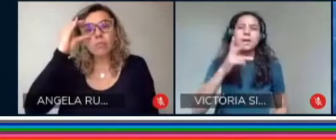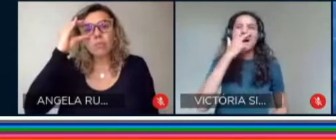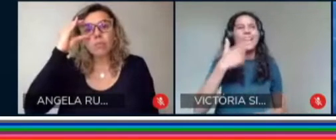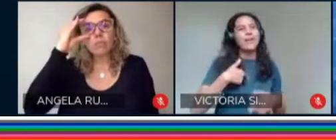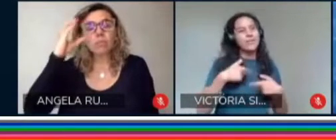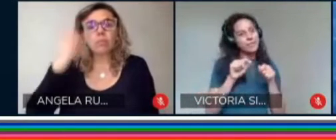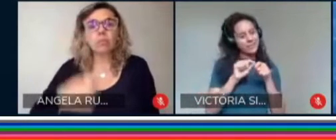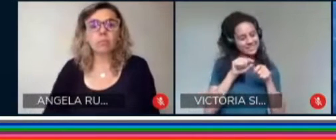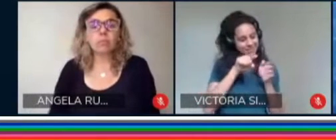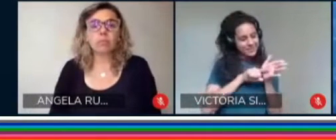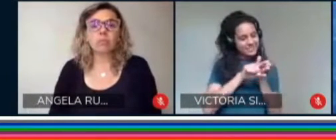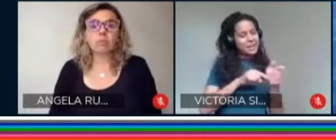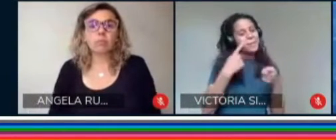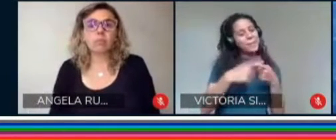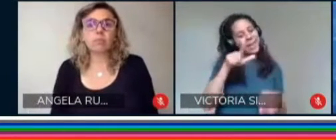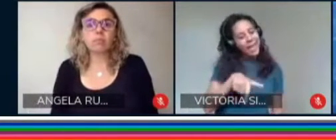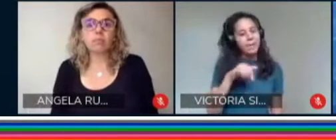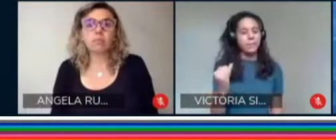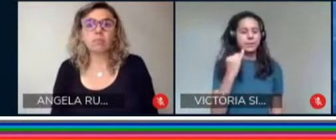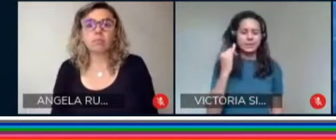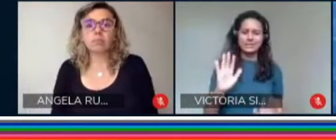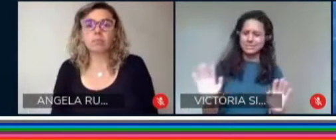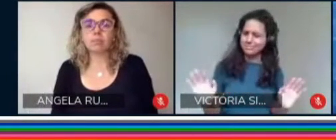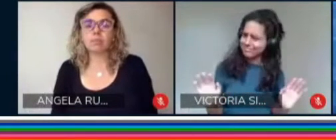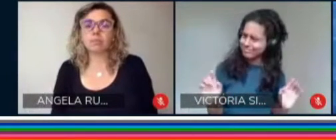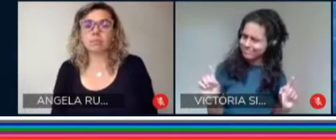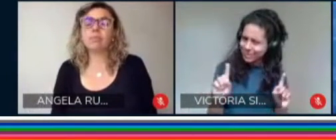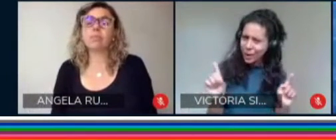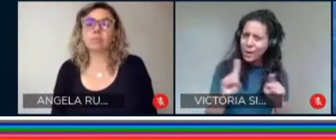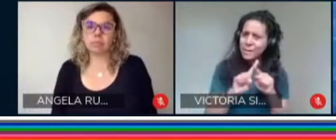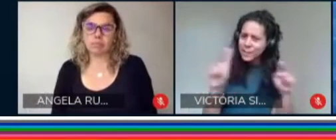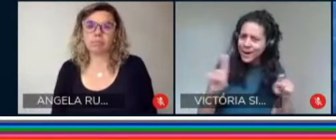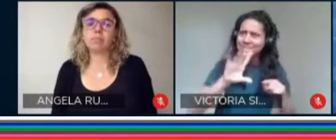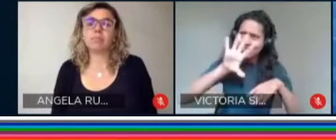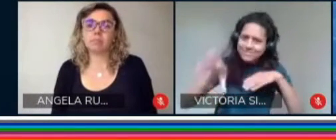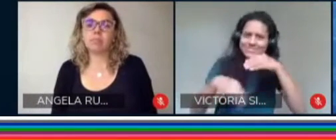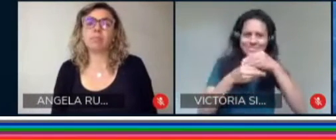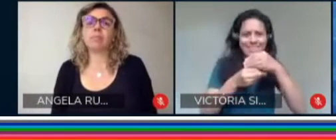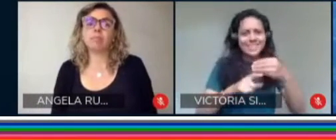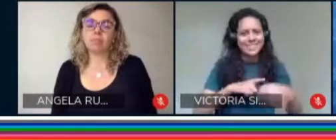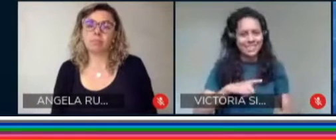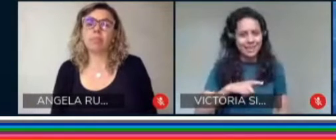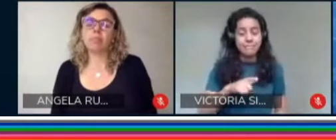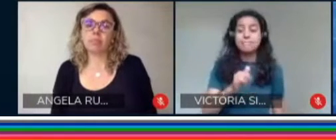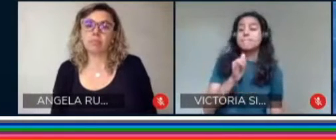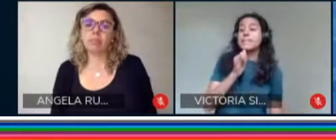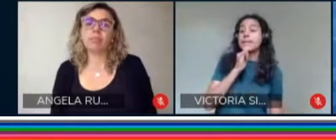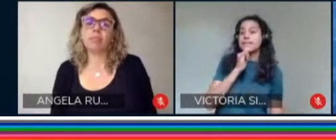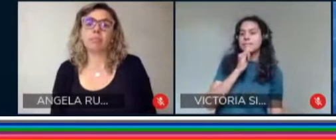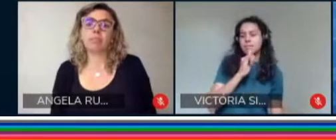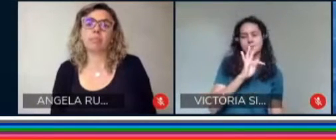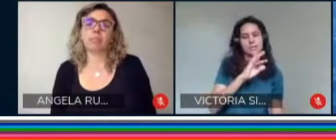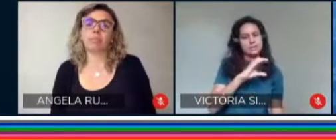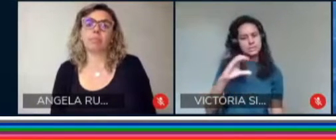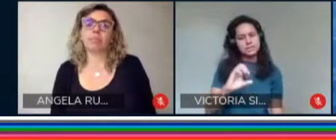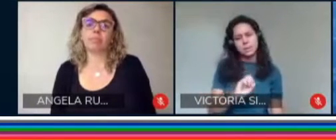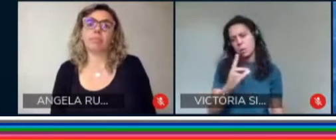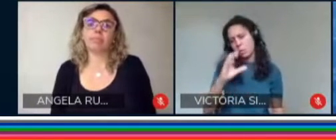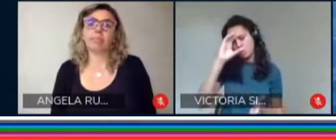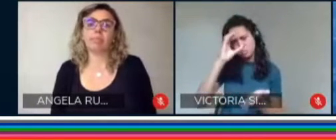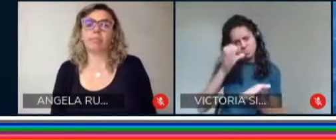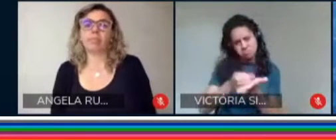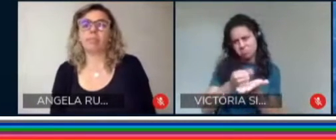mas tem que pensar que normalmente trabalhos de conclusão eles são onerosos, né? Vão levar tempo, você vai ter que se dedicar a